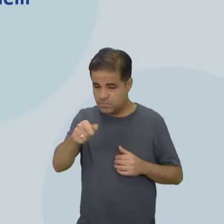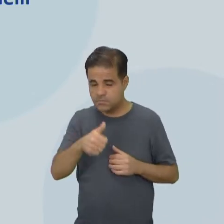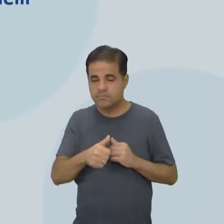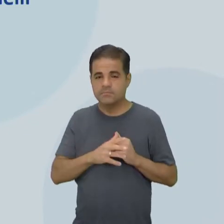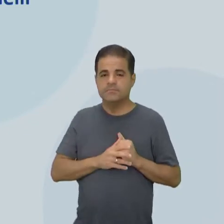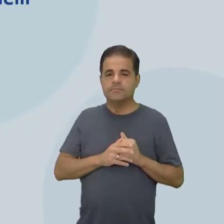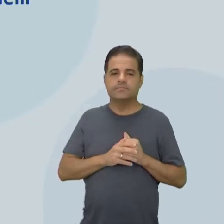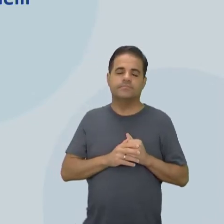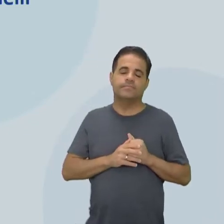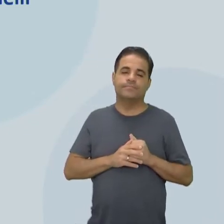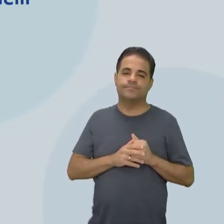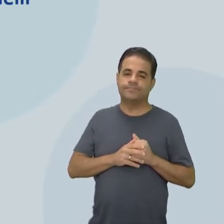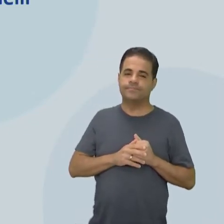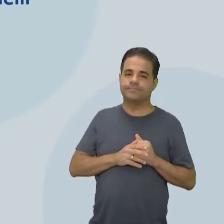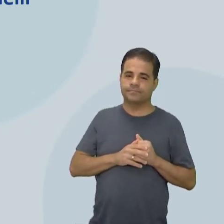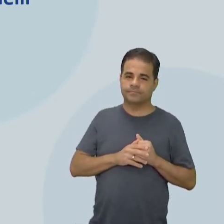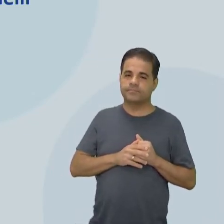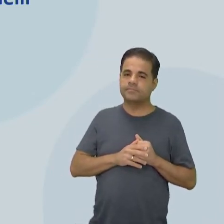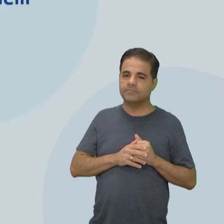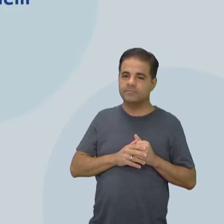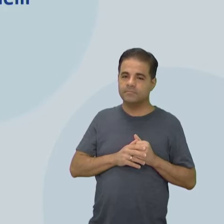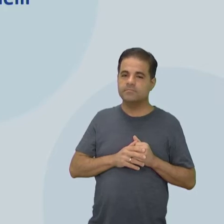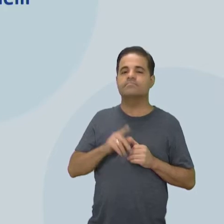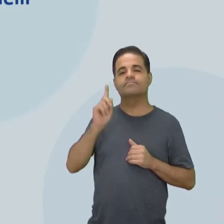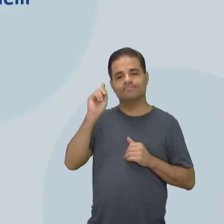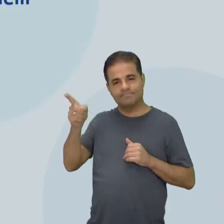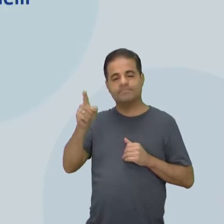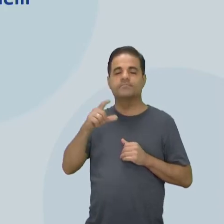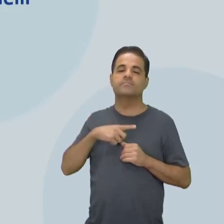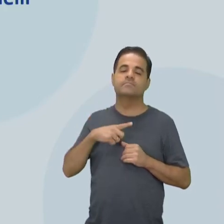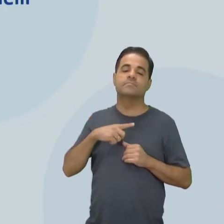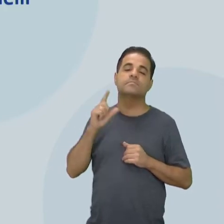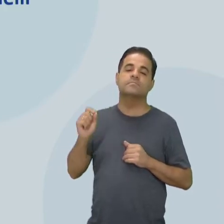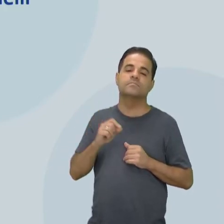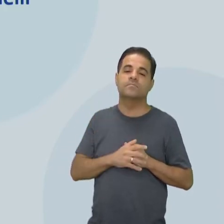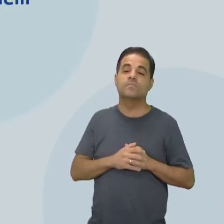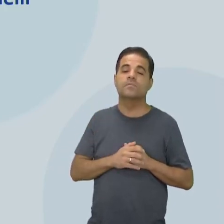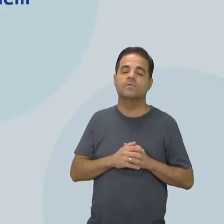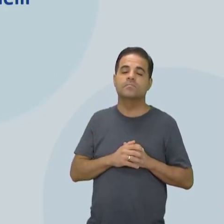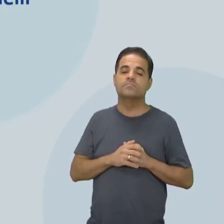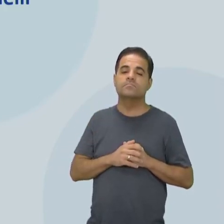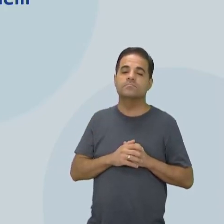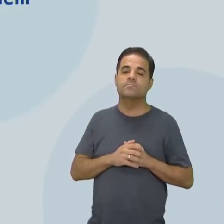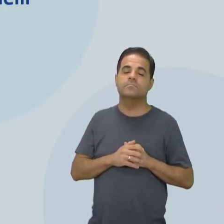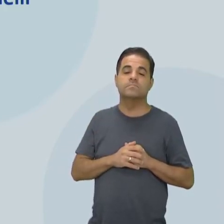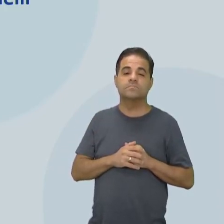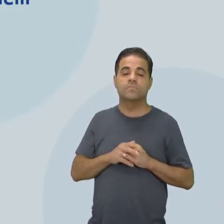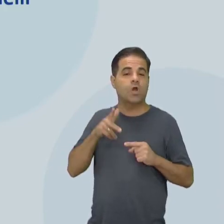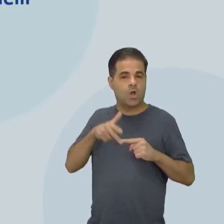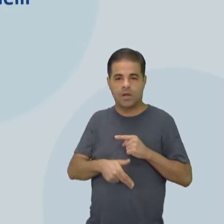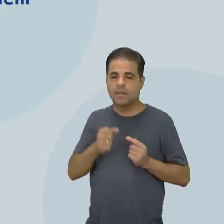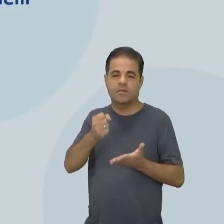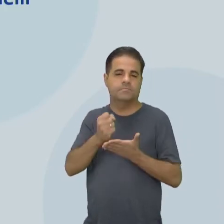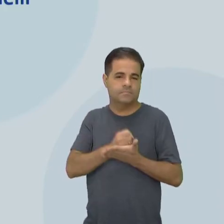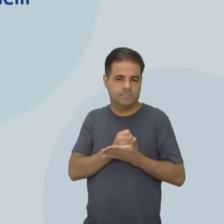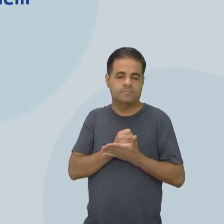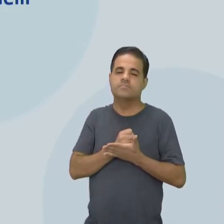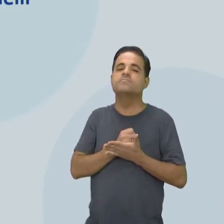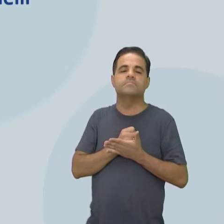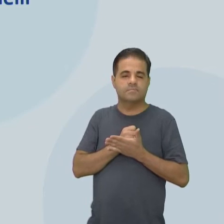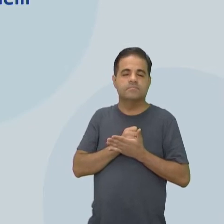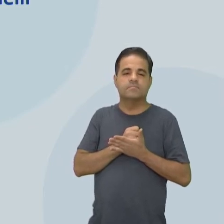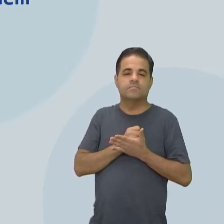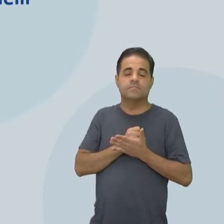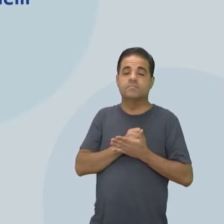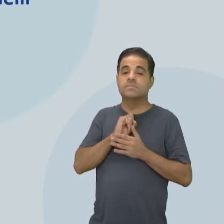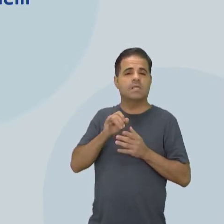Quer o quê? Offload contract. Aí é o quê? Romper contrato.